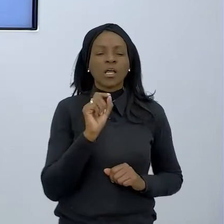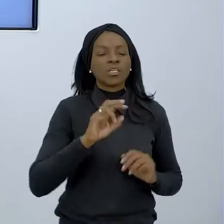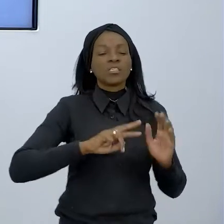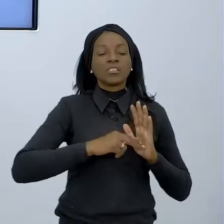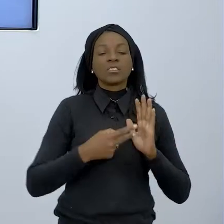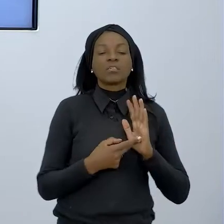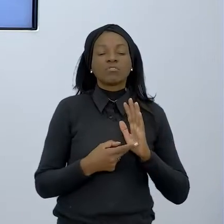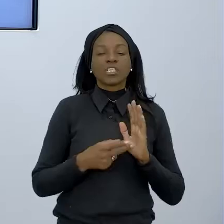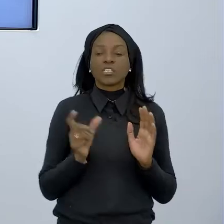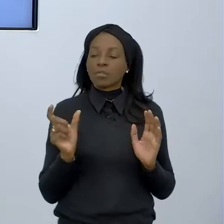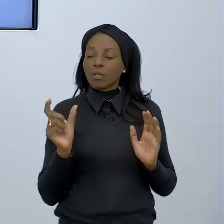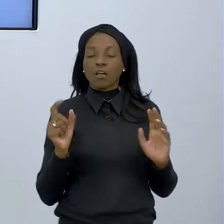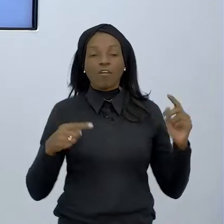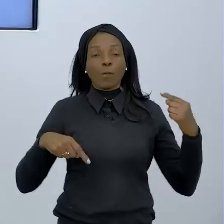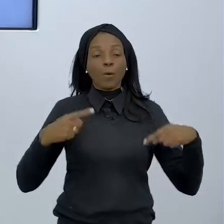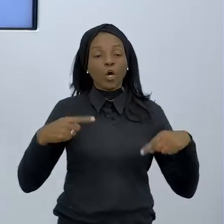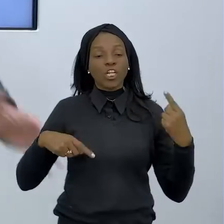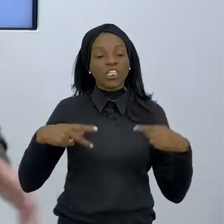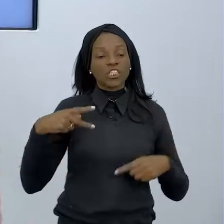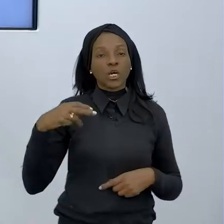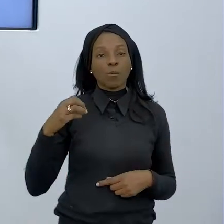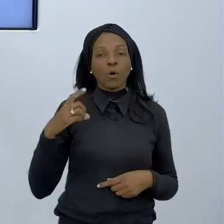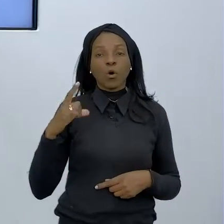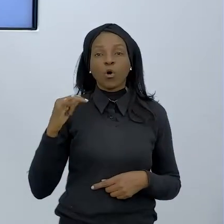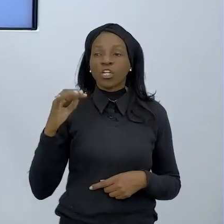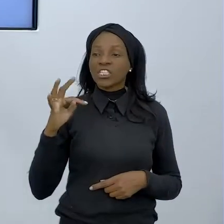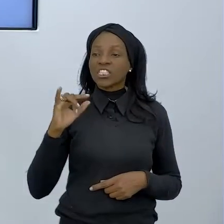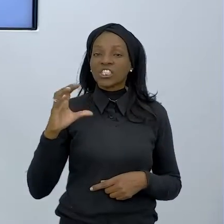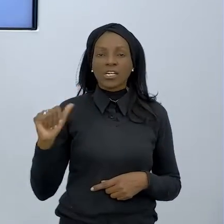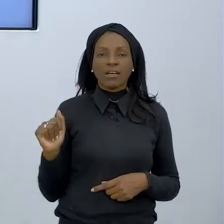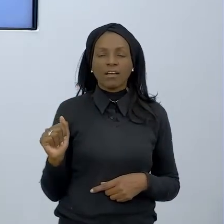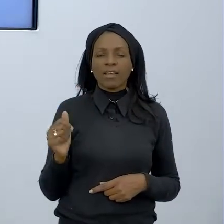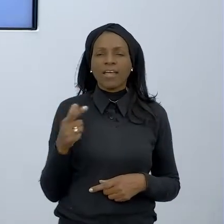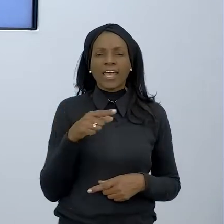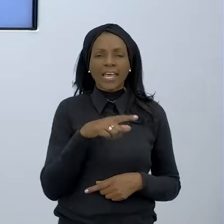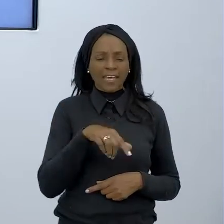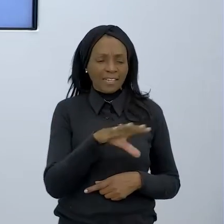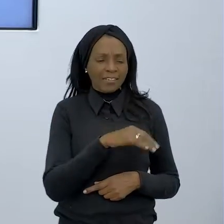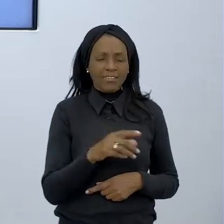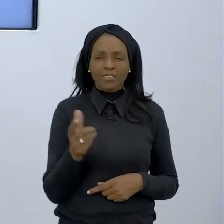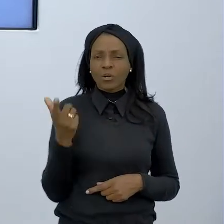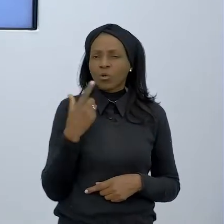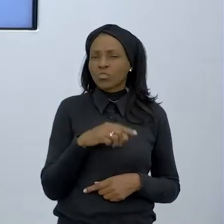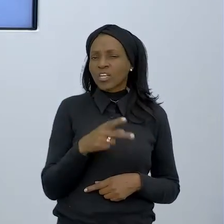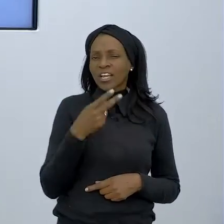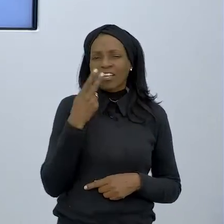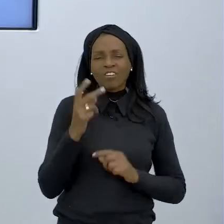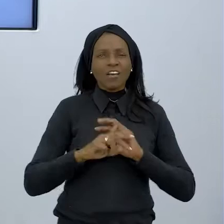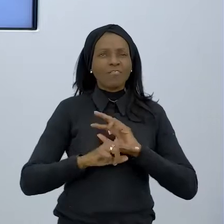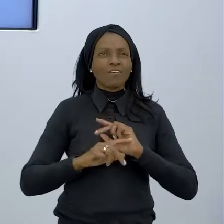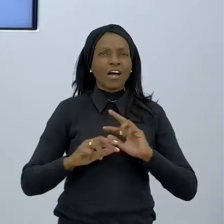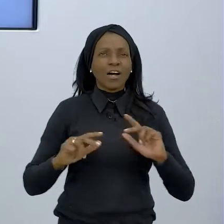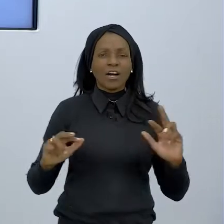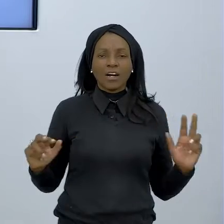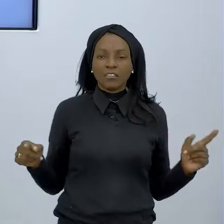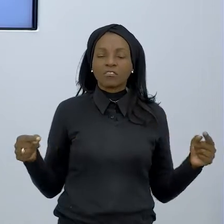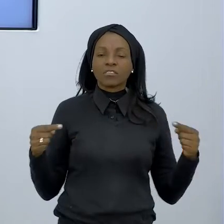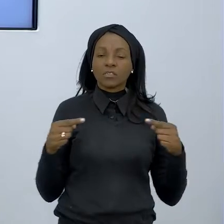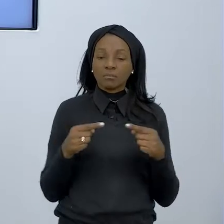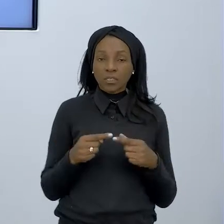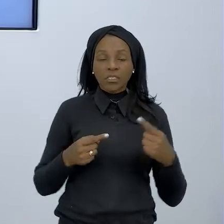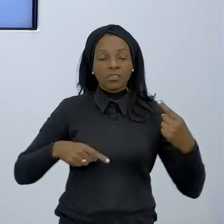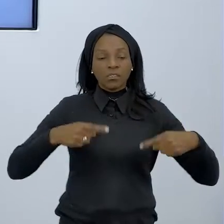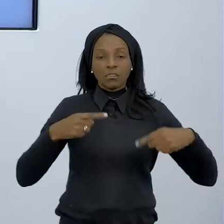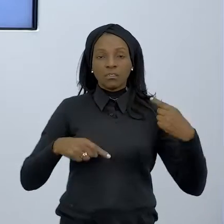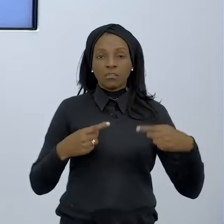política? E aí eles conseguem dar exemplos de atividades relacionadas à